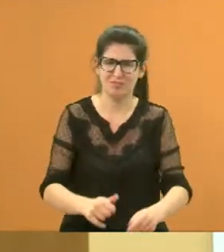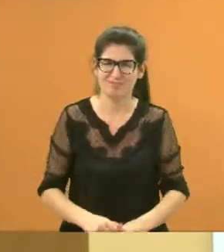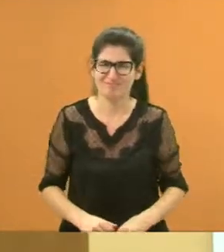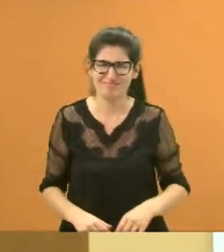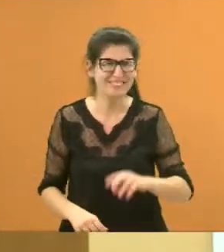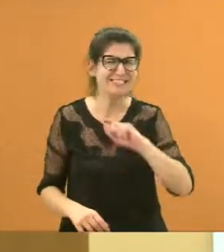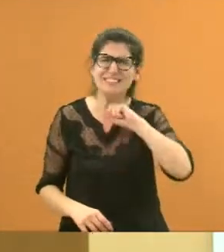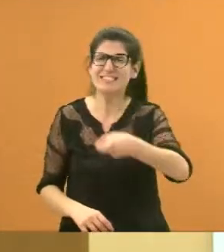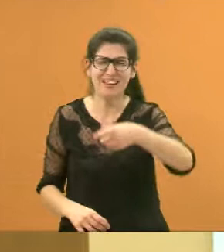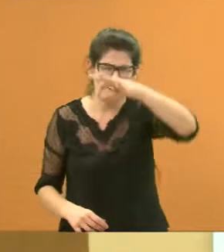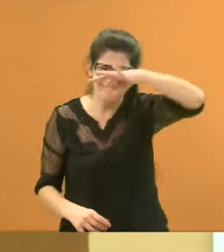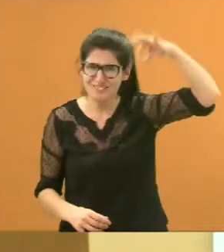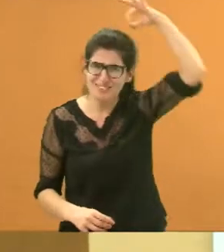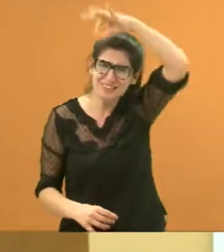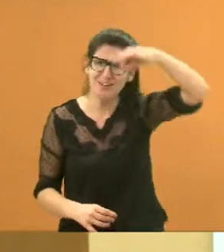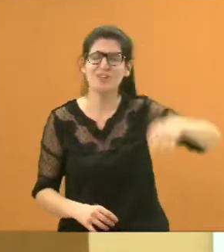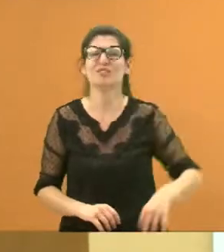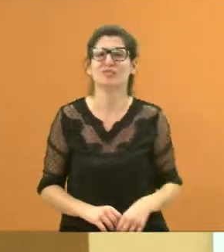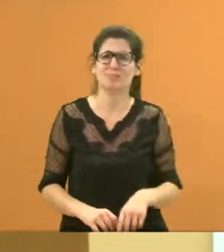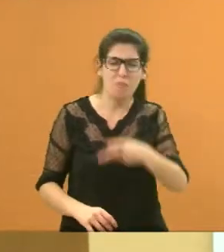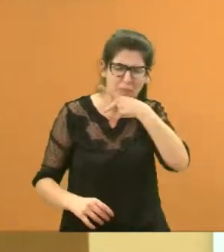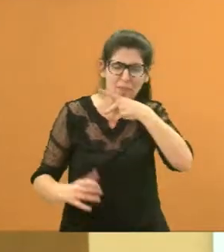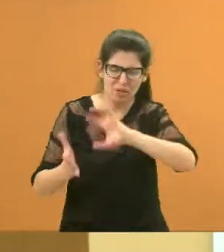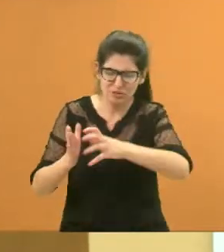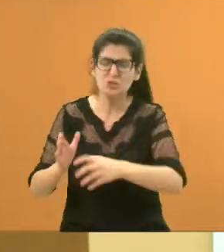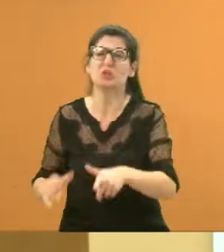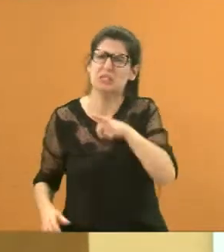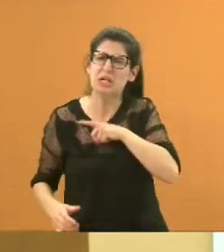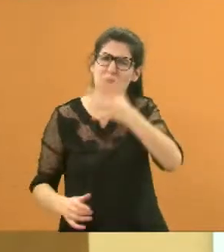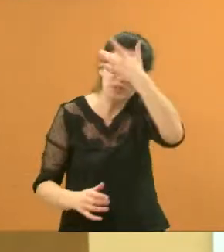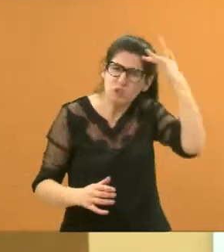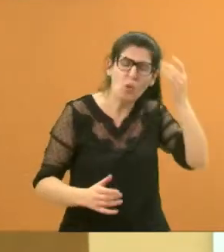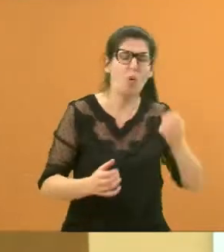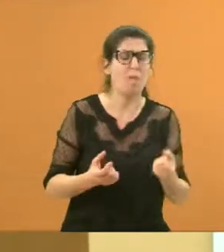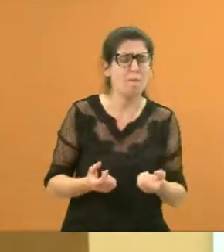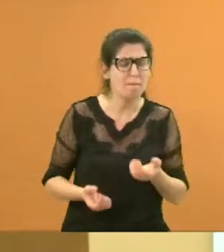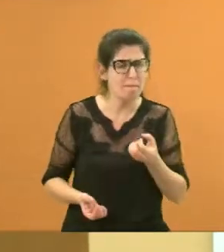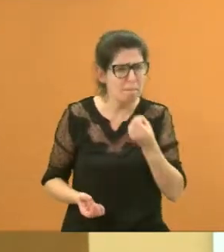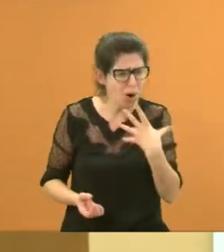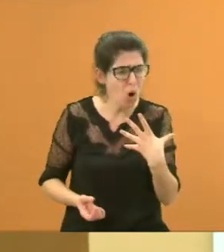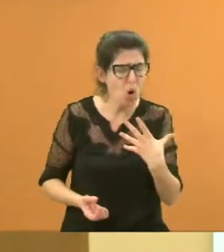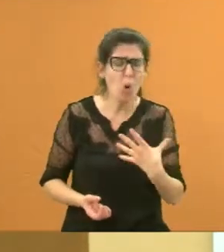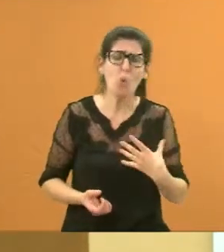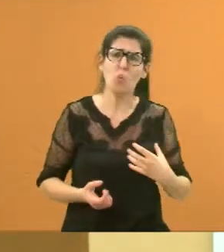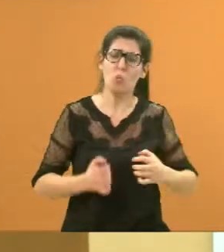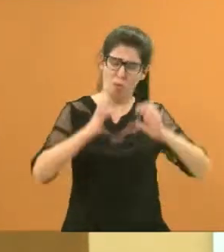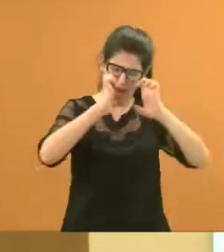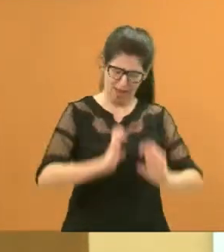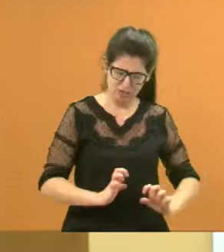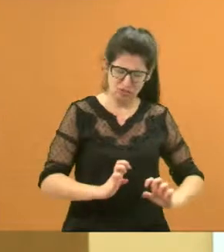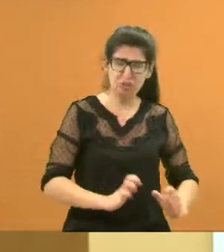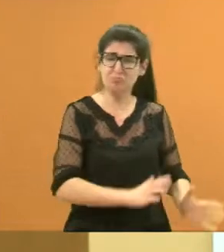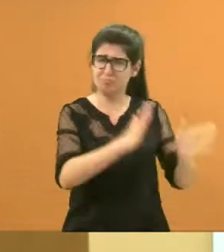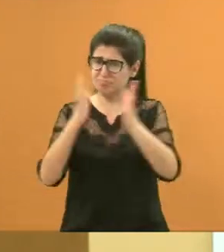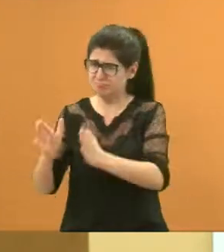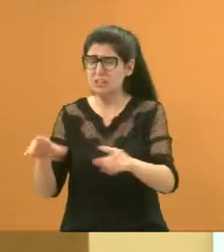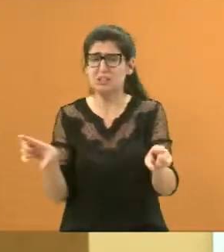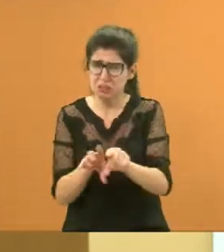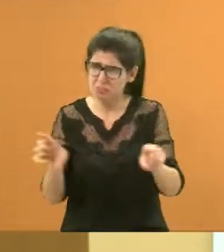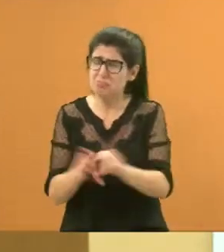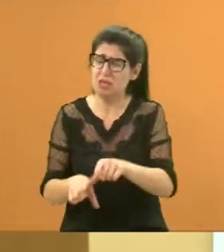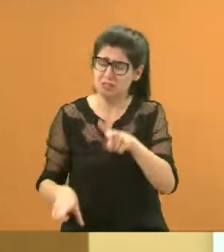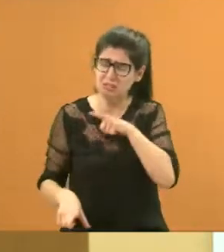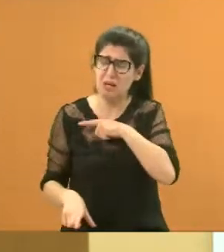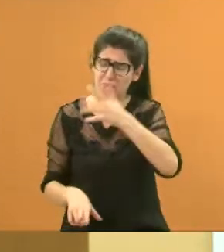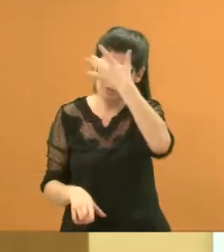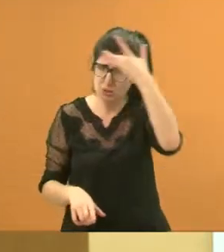santo, todos os partidos têm corruptos, todos os partidos têm gente boa, tem gente ruim. Então a gente não pode ficar contaminando as pessoas,